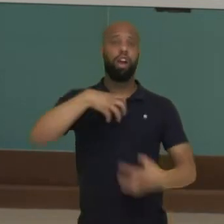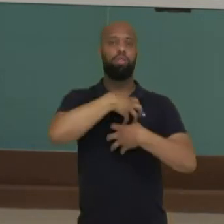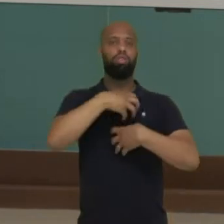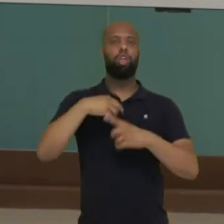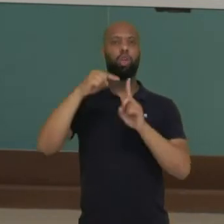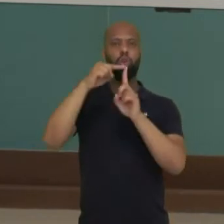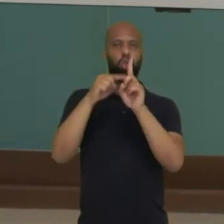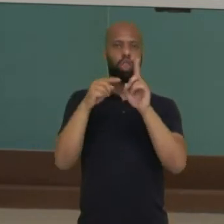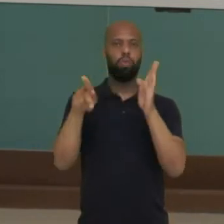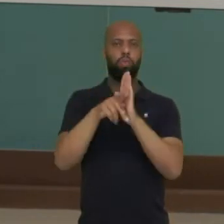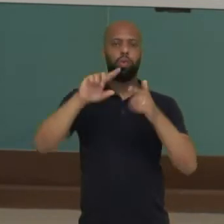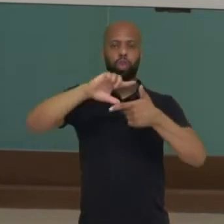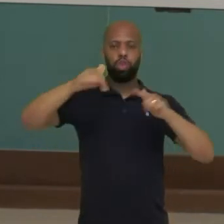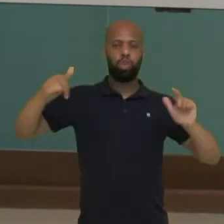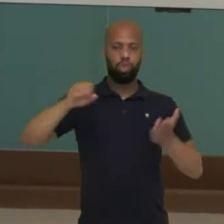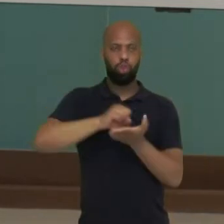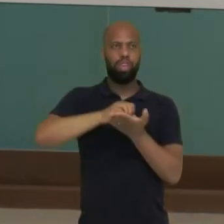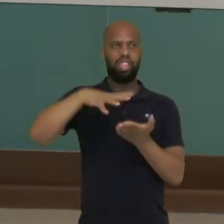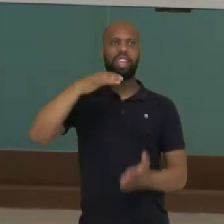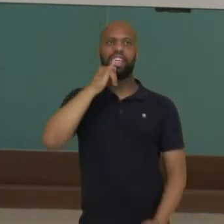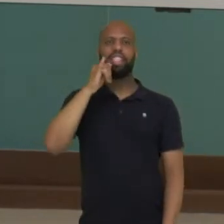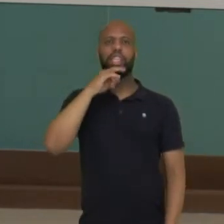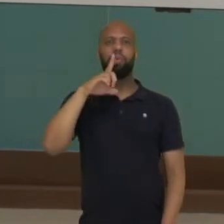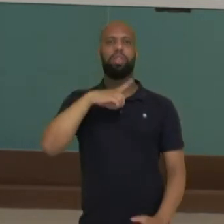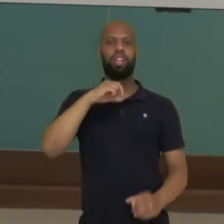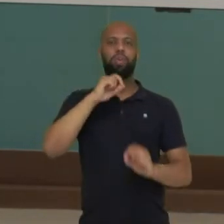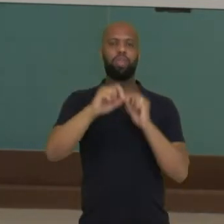padrões geométricos. Aqui, ó, folha de açaí,